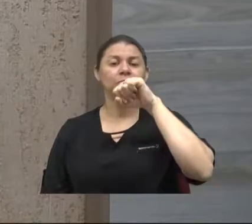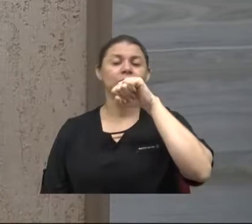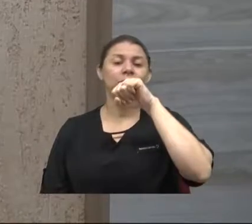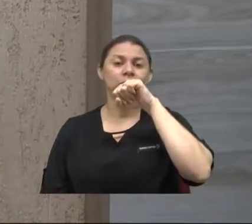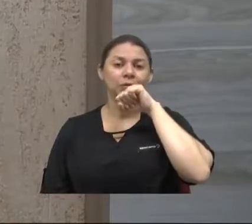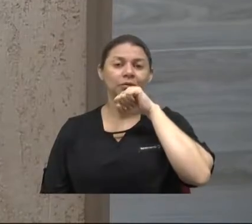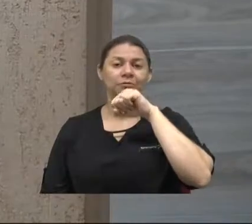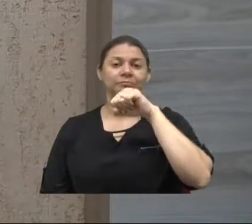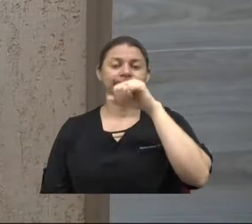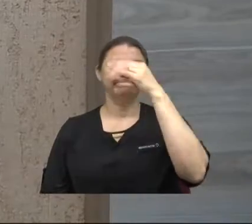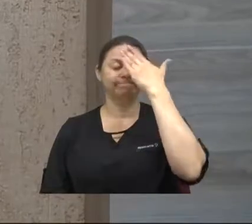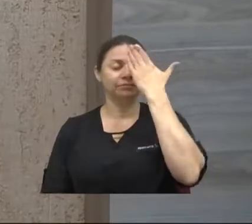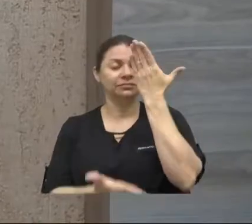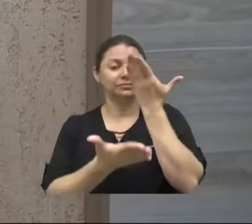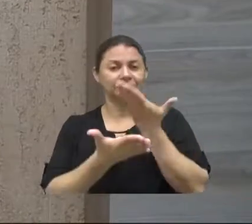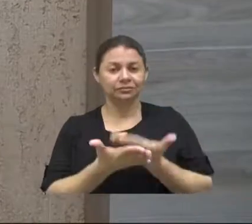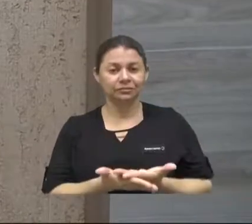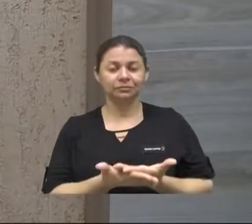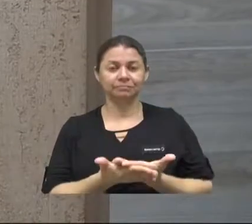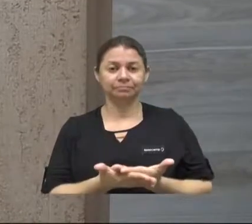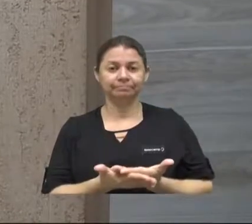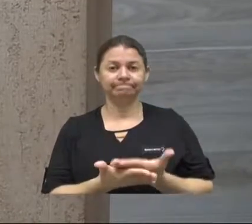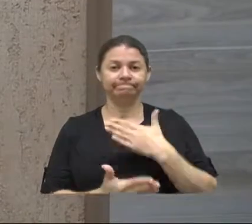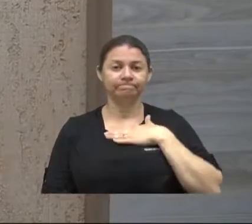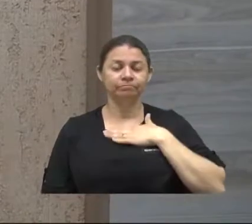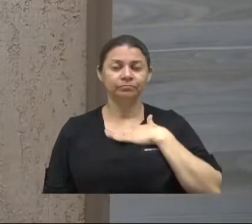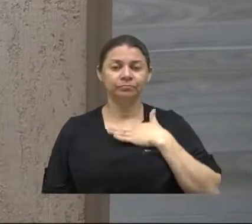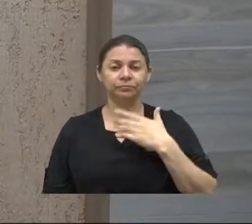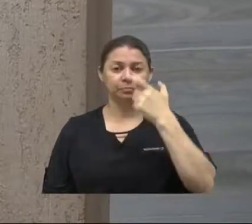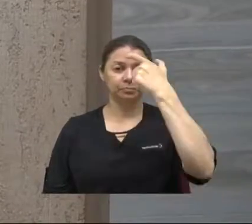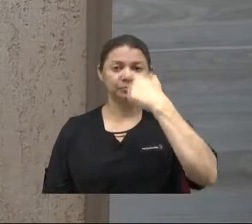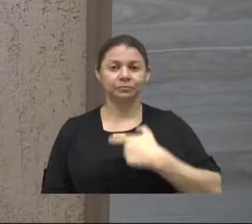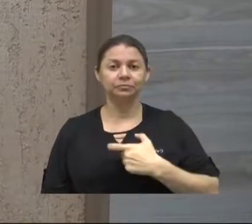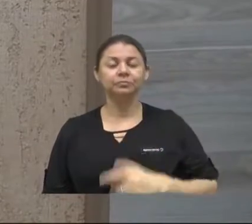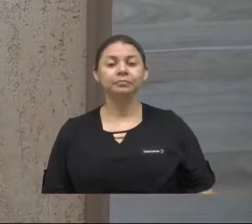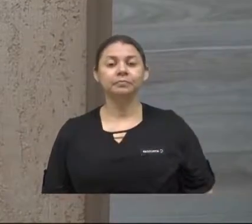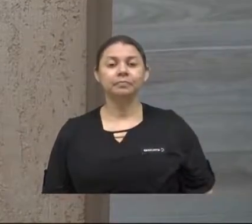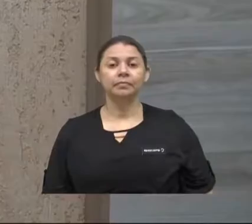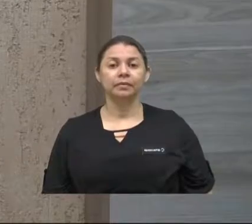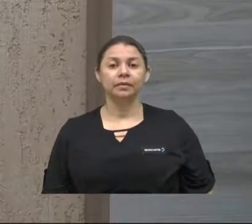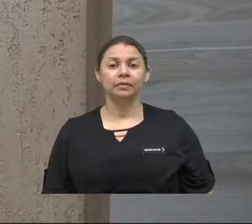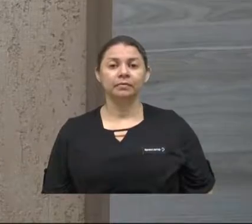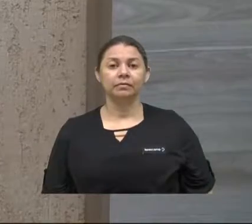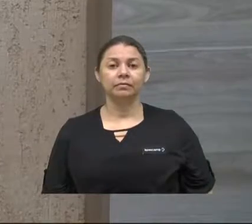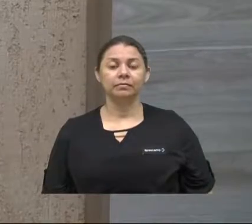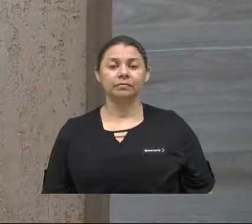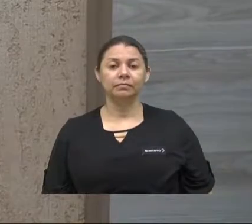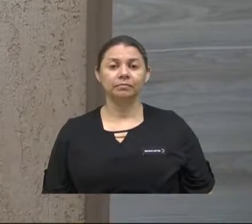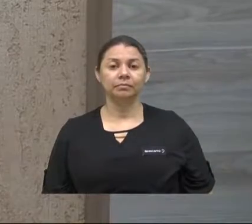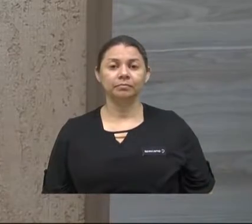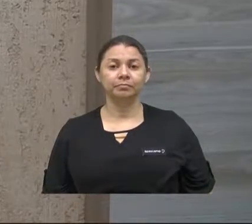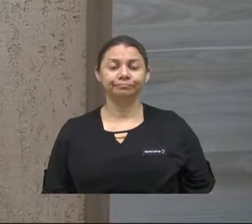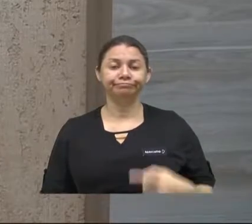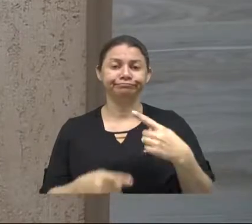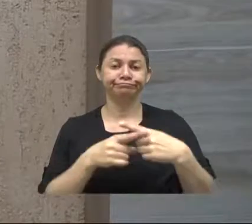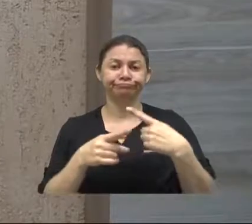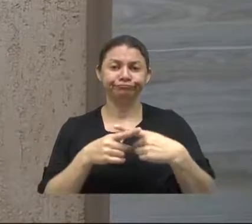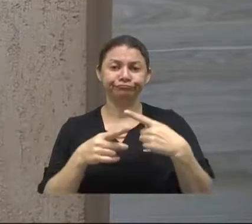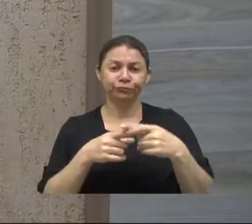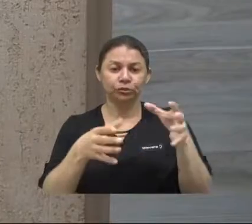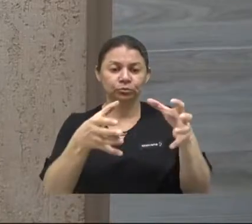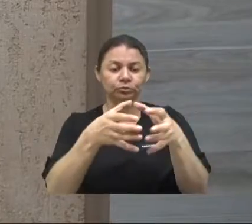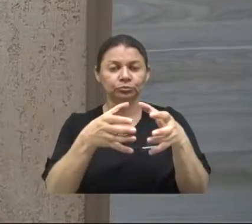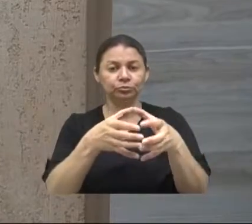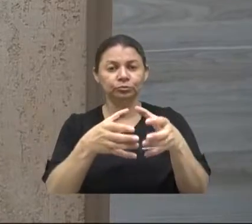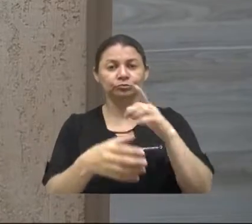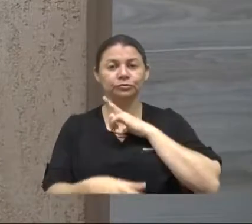acreditaram e confiaram que nós tínhamos e temos um projeto. Aos vereadores que, de